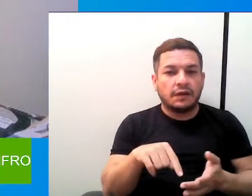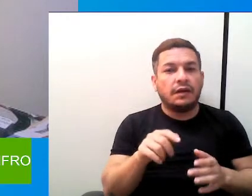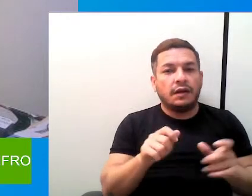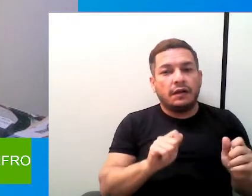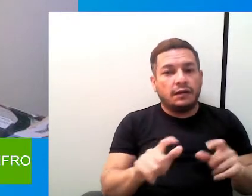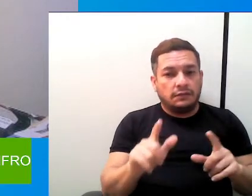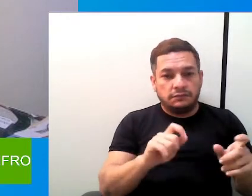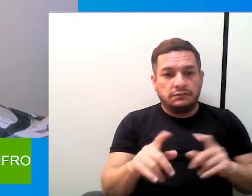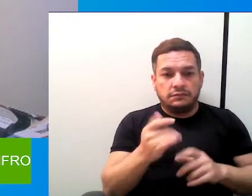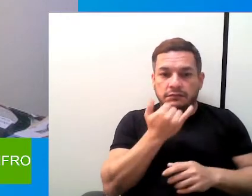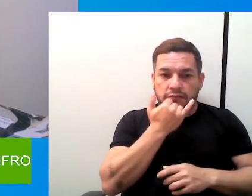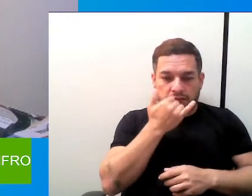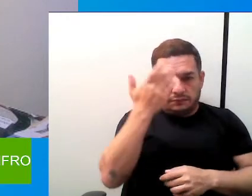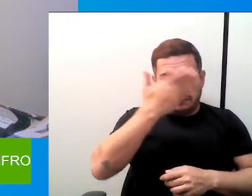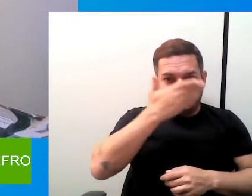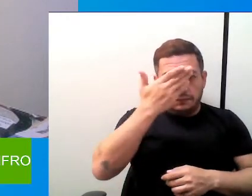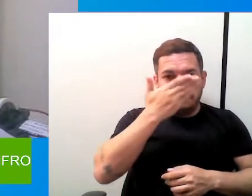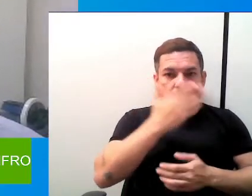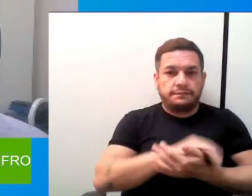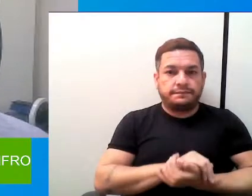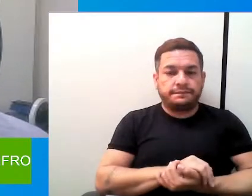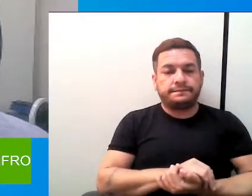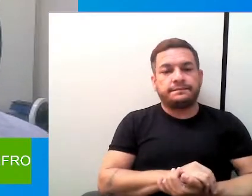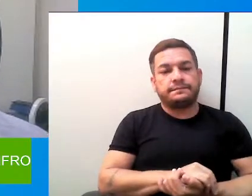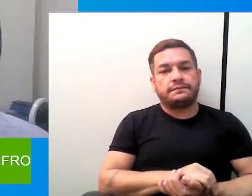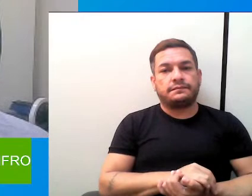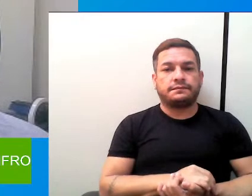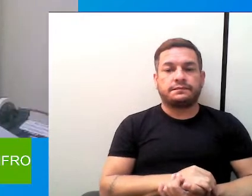caramba. Obrigada.